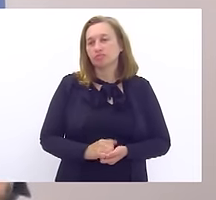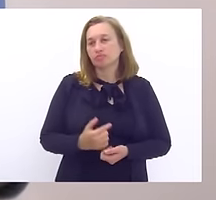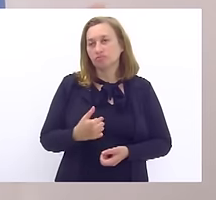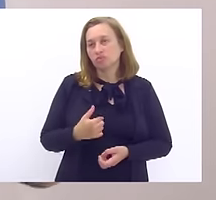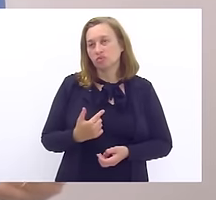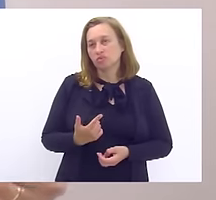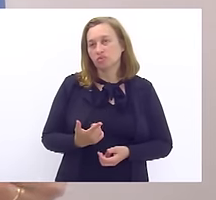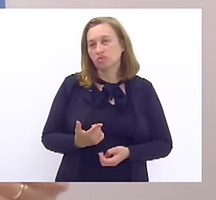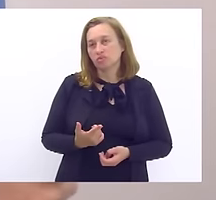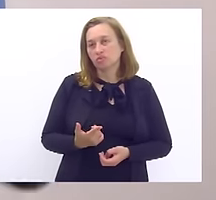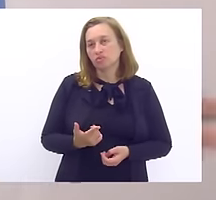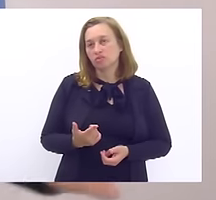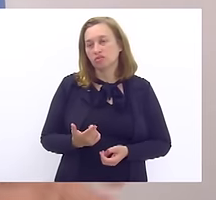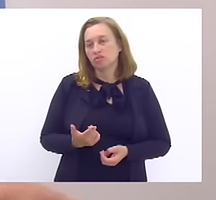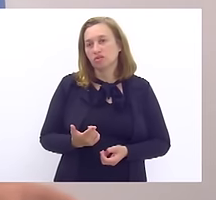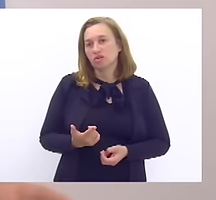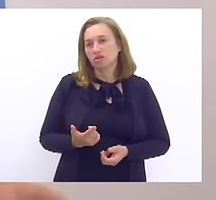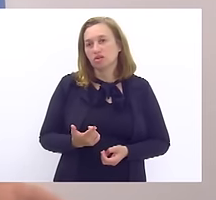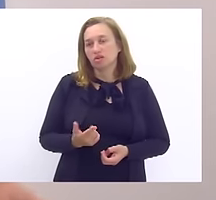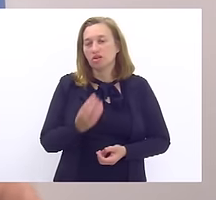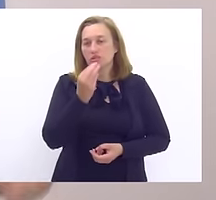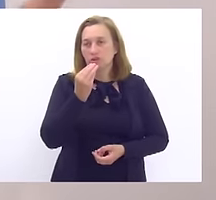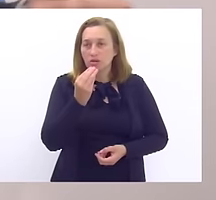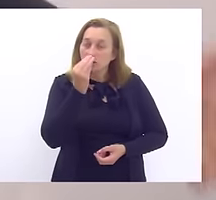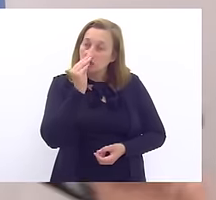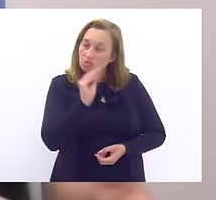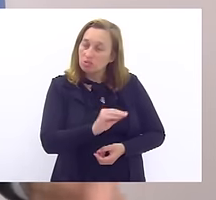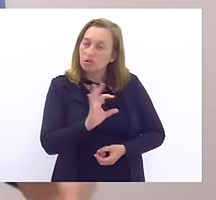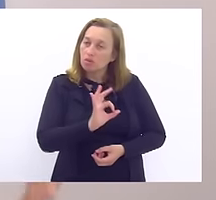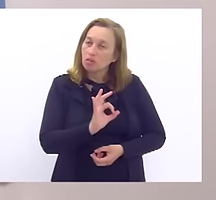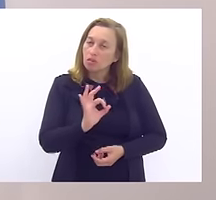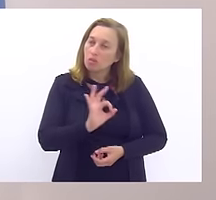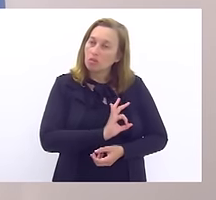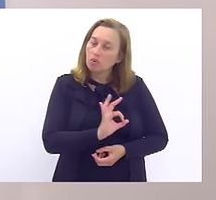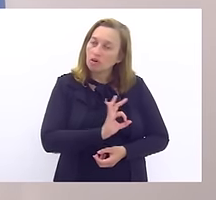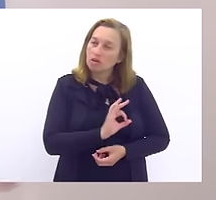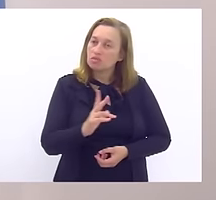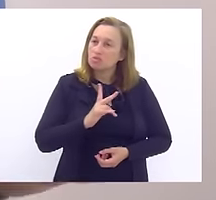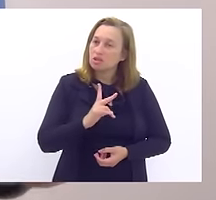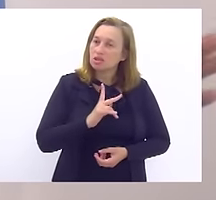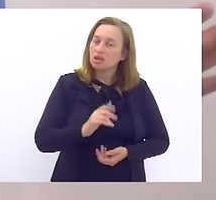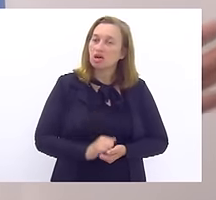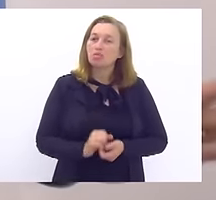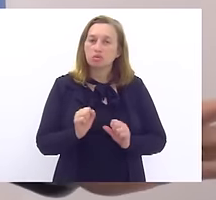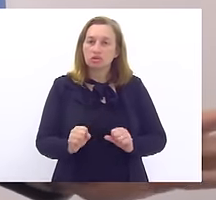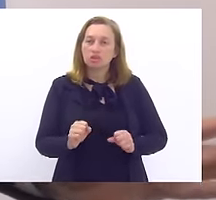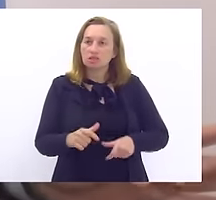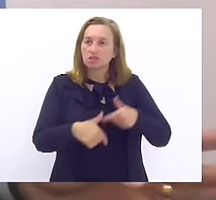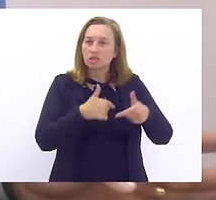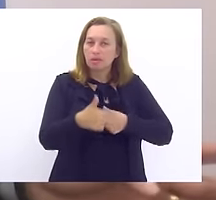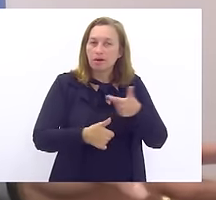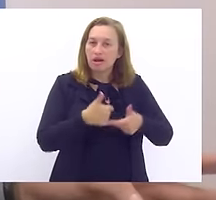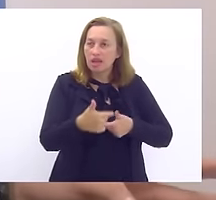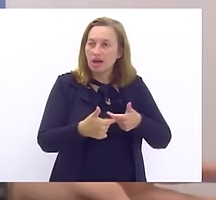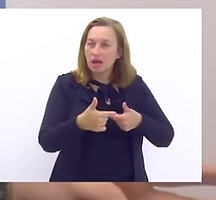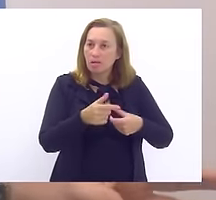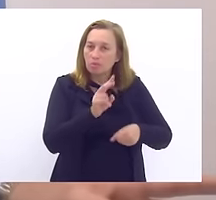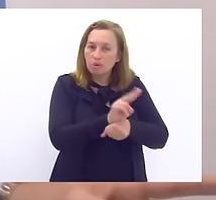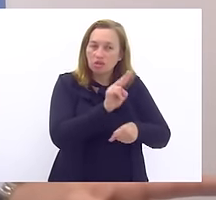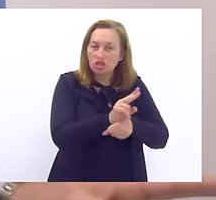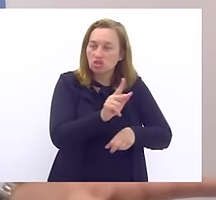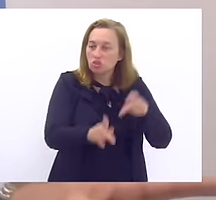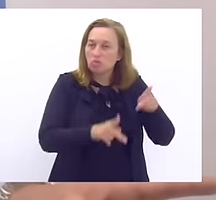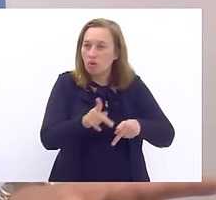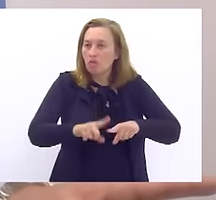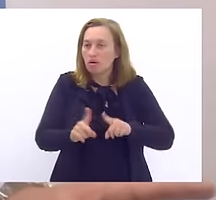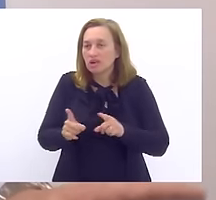desperdício esse tipo de operação com a própria Polícia Militar poderia estar lá fazendo Patrulhamento ostensivo mas tá ali dando segurança a operação em